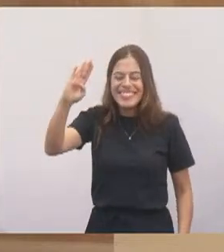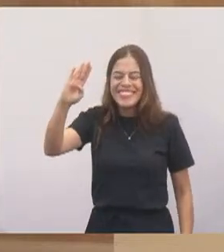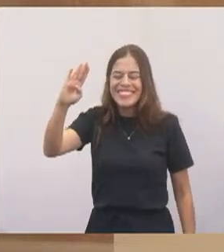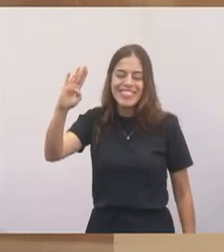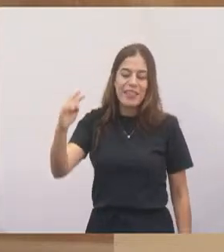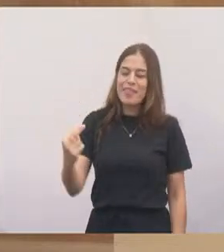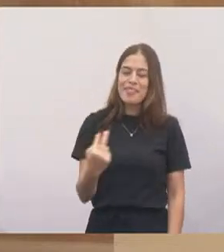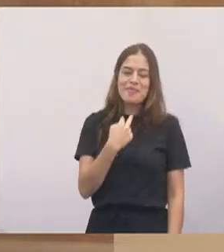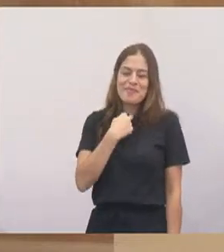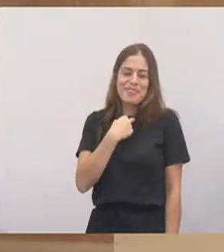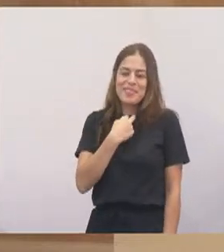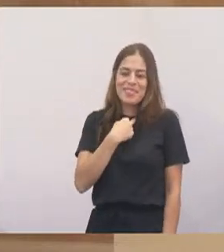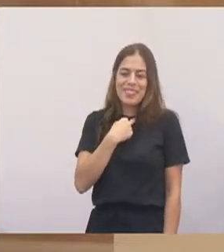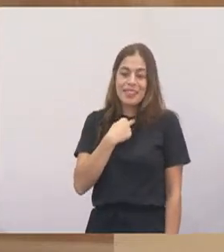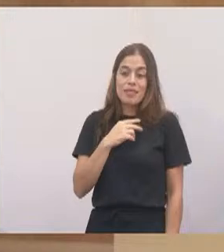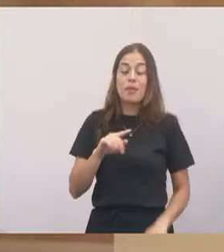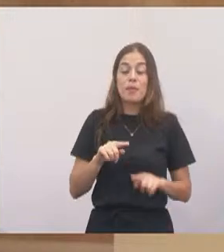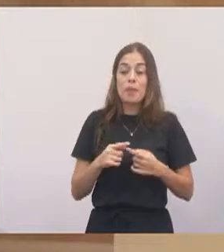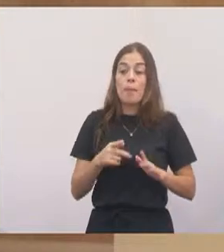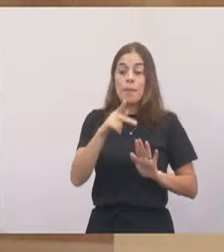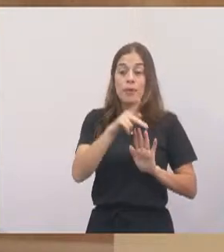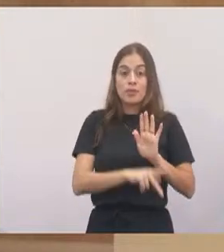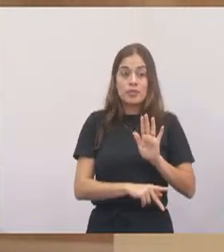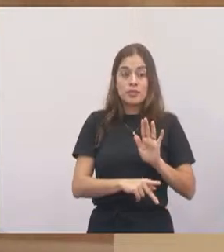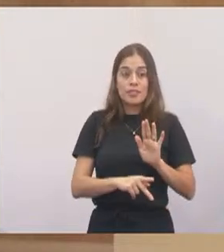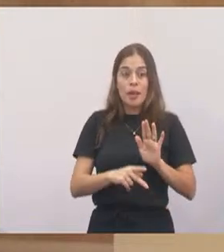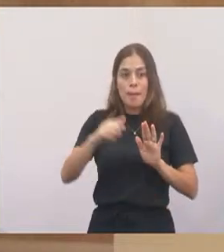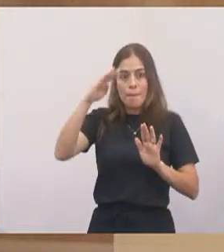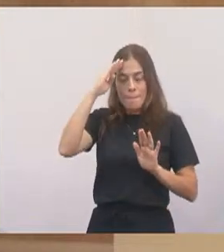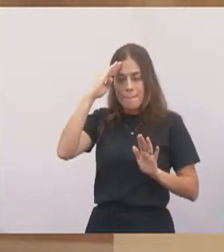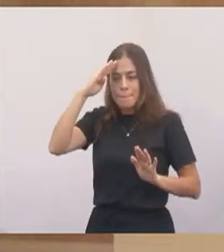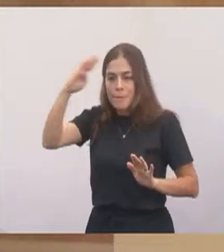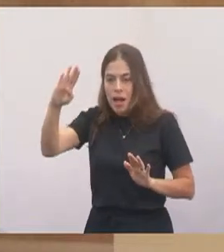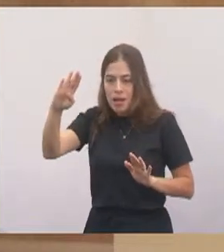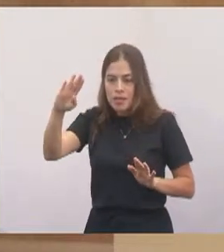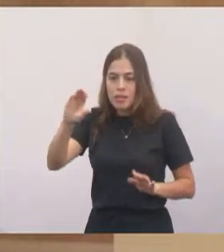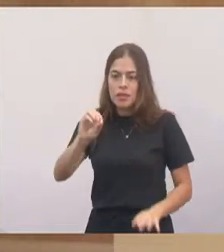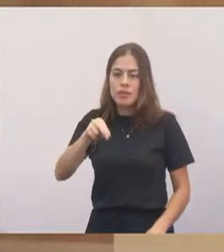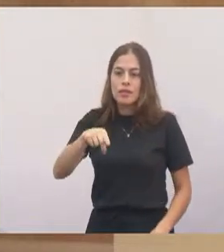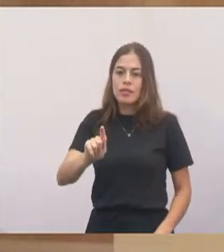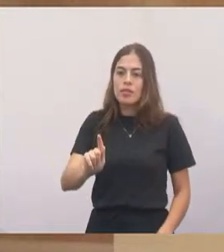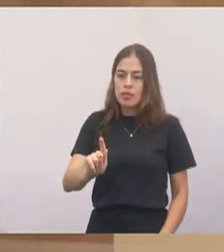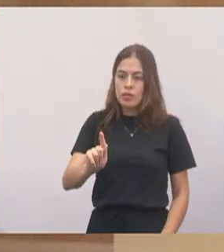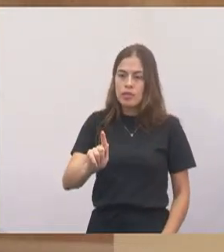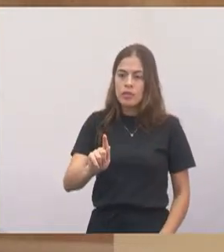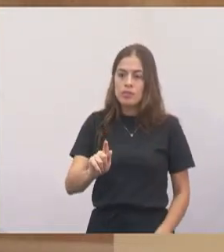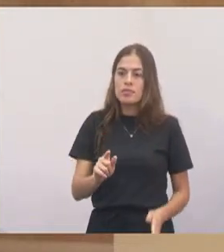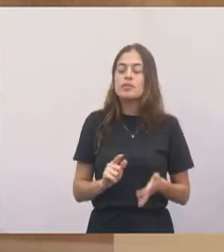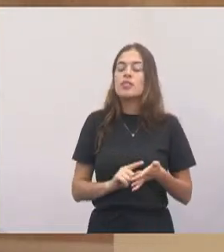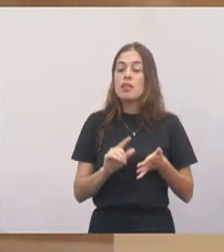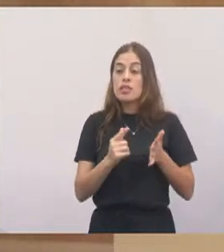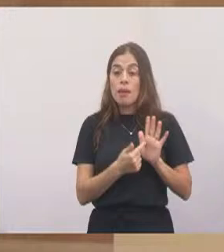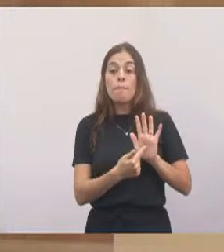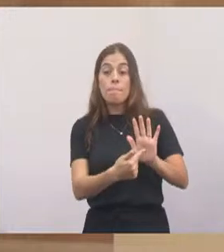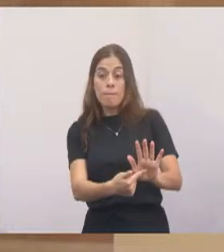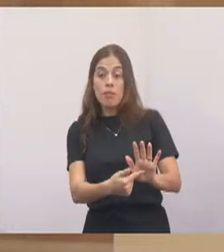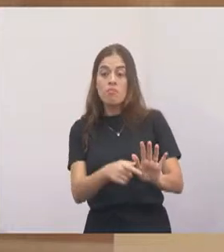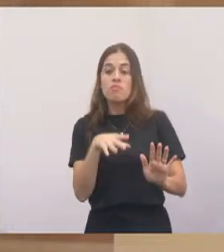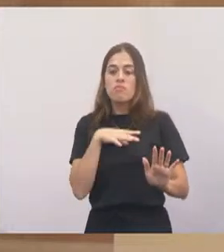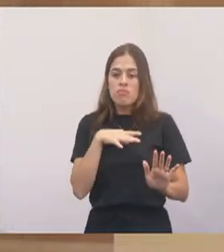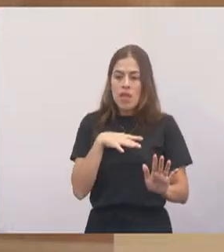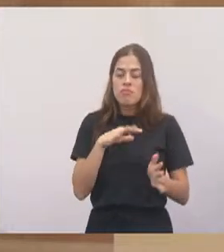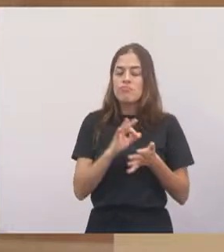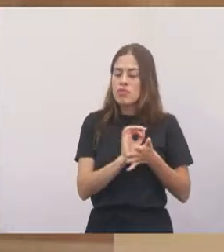proibindo, o projeto é dar prioridade às ONGs registradas no município, de ter